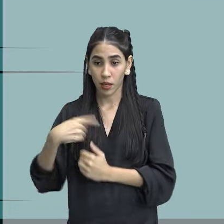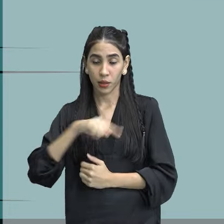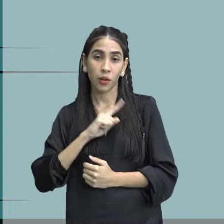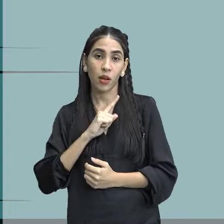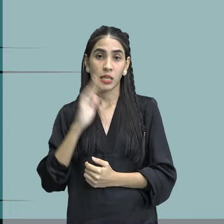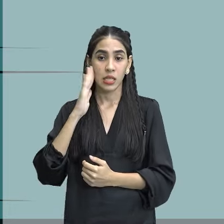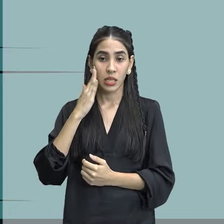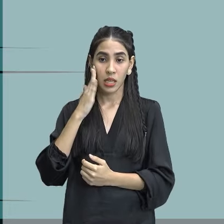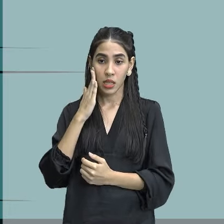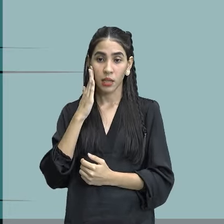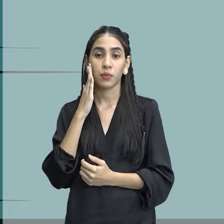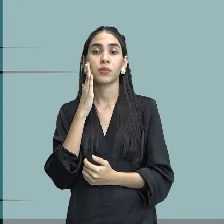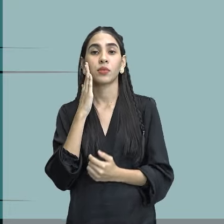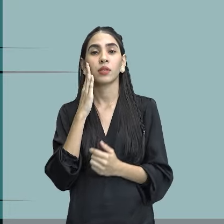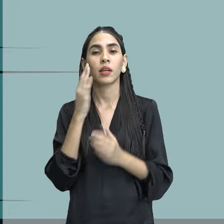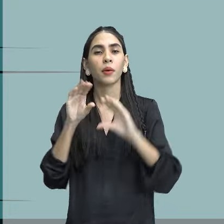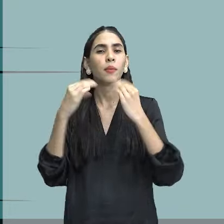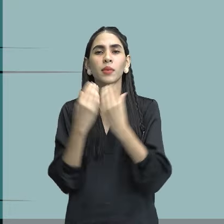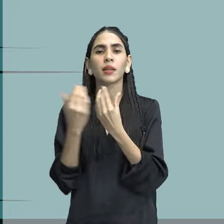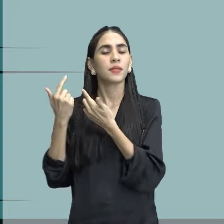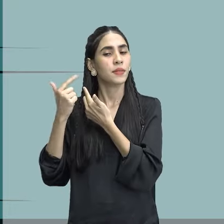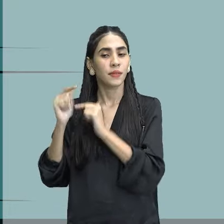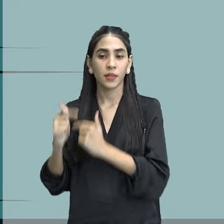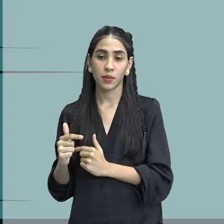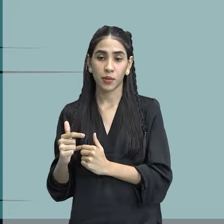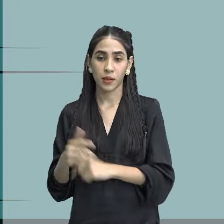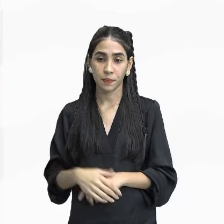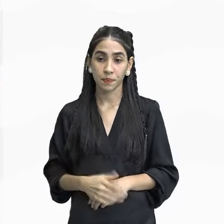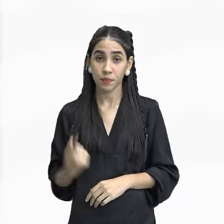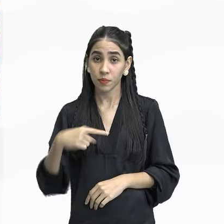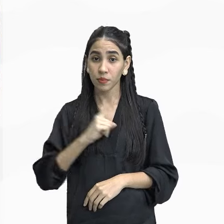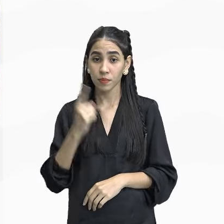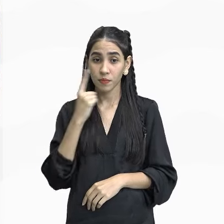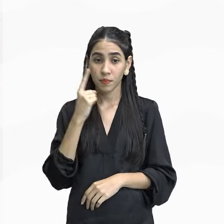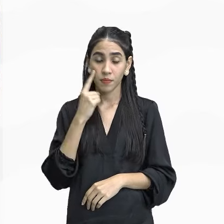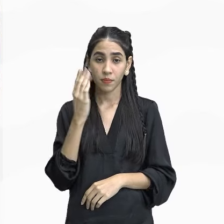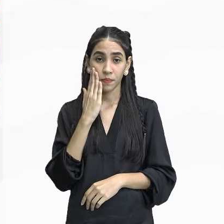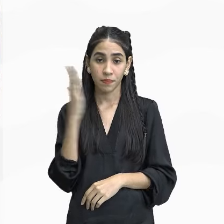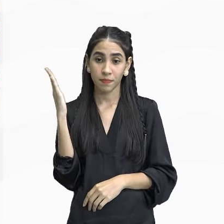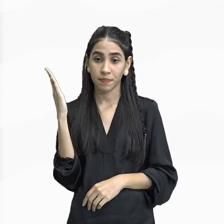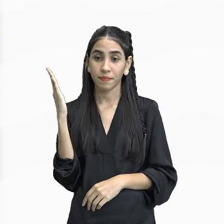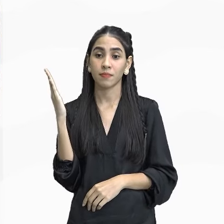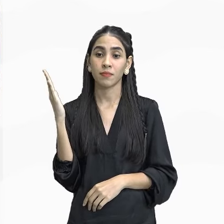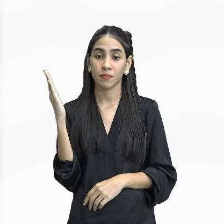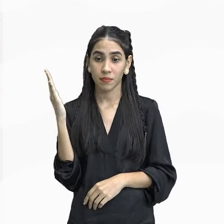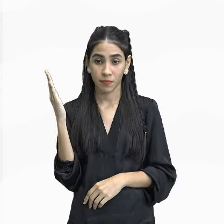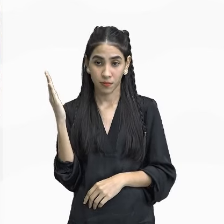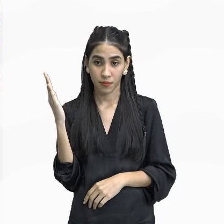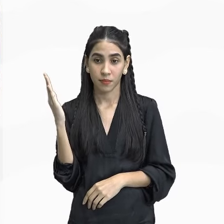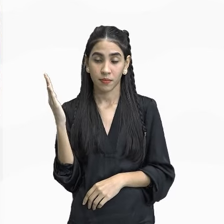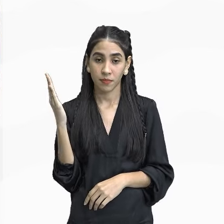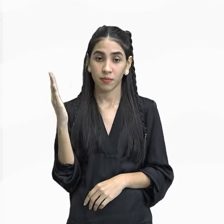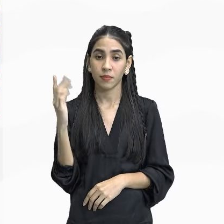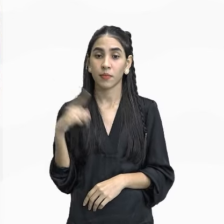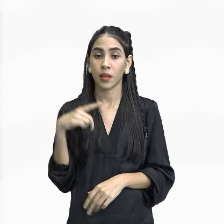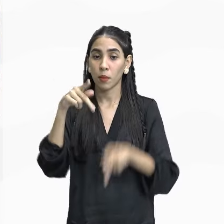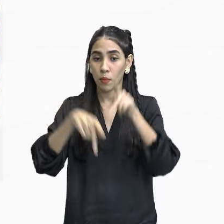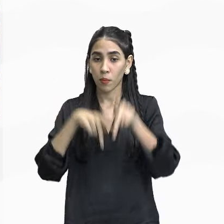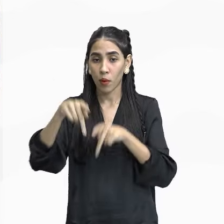por comunidades tradicionais? Nós podemos observar na imagem que vem a seguir que nós temos aí os